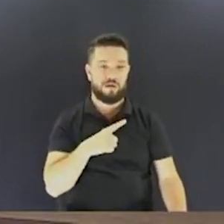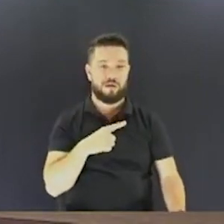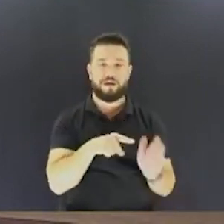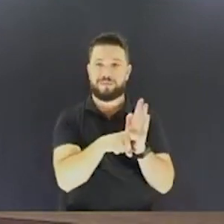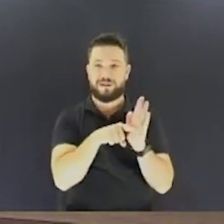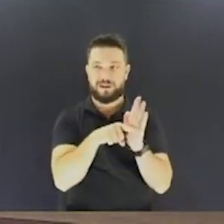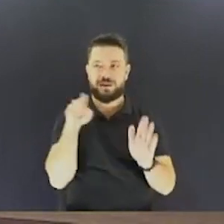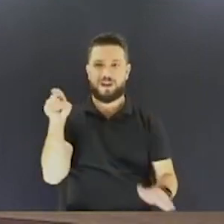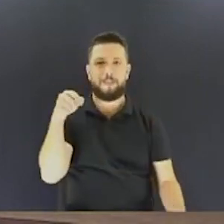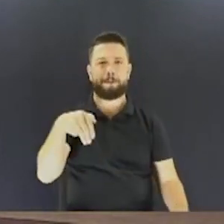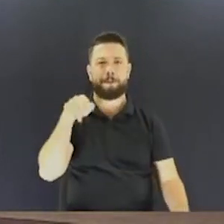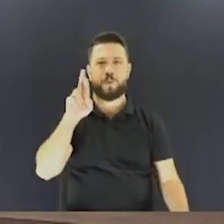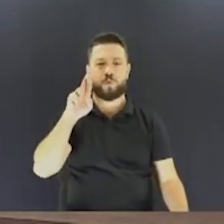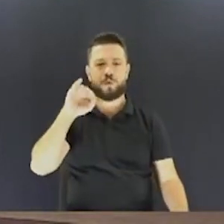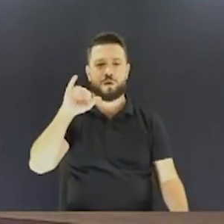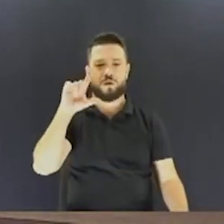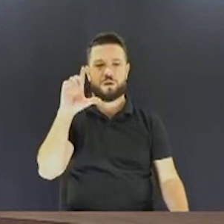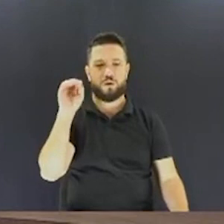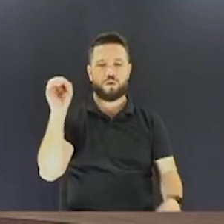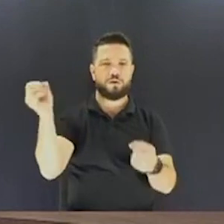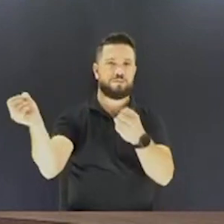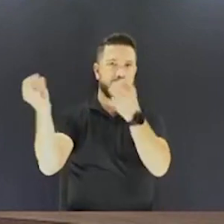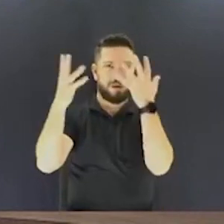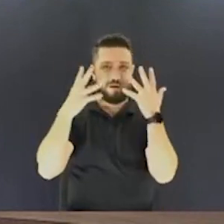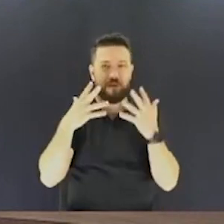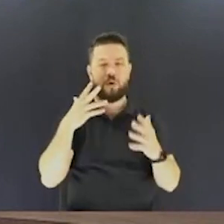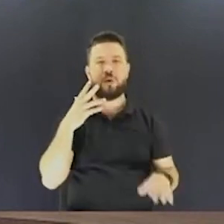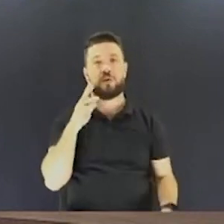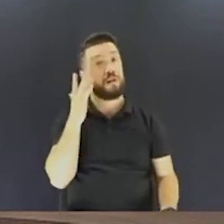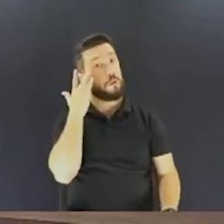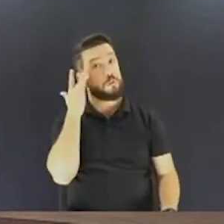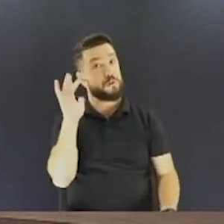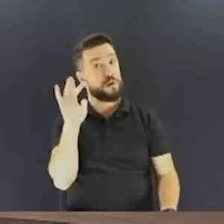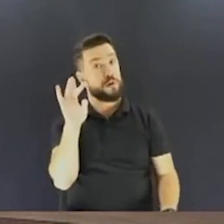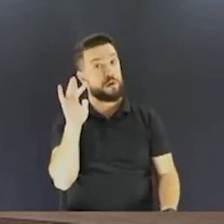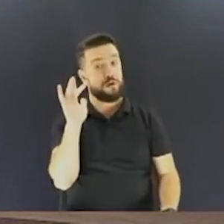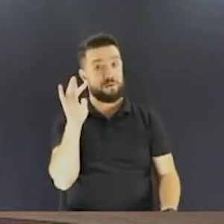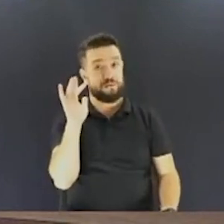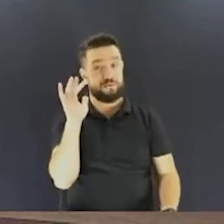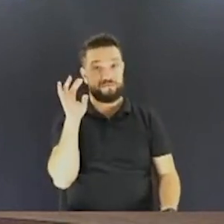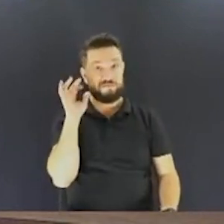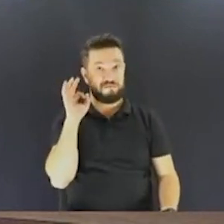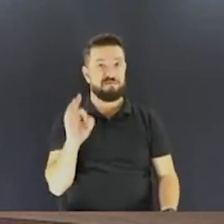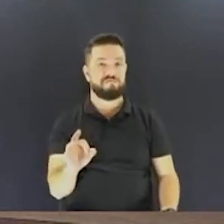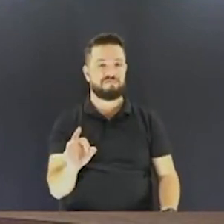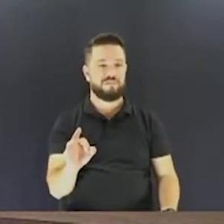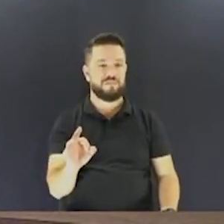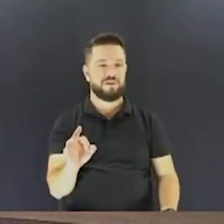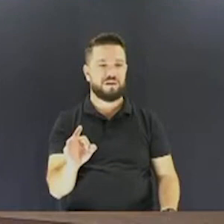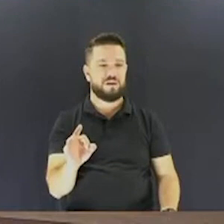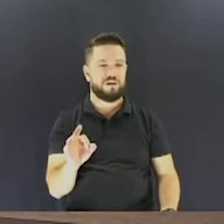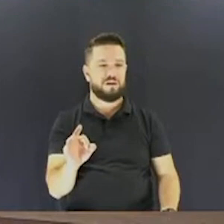isso há 4, 5 anos atrás, não sei se isso se foi algo que eu ouvi en passant dele, mas nós temos,